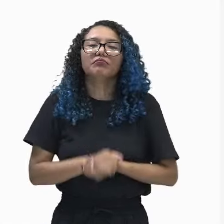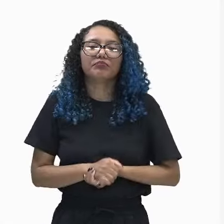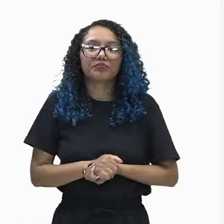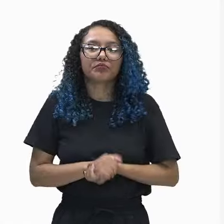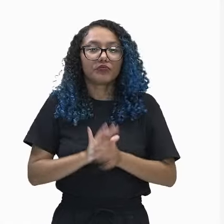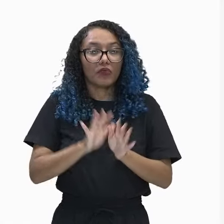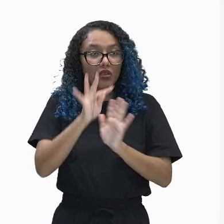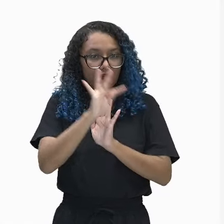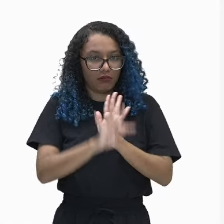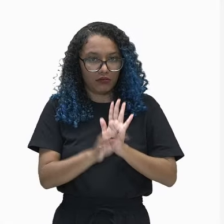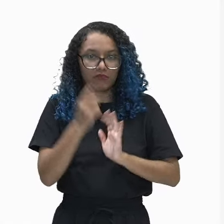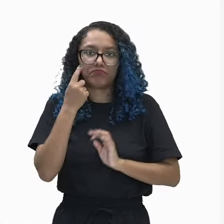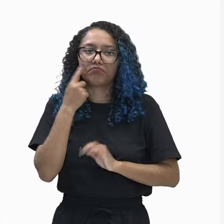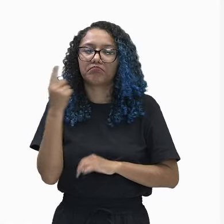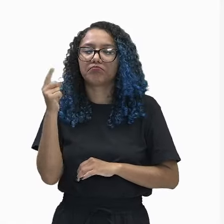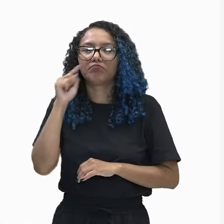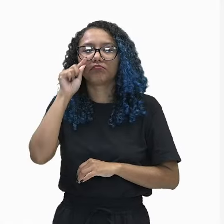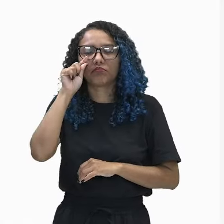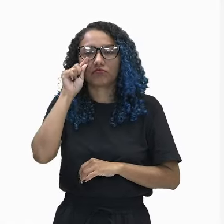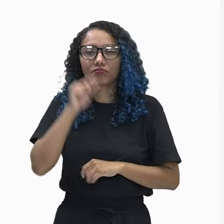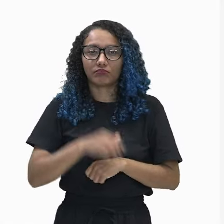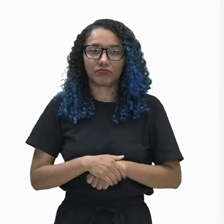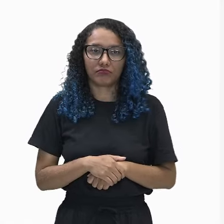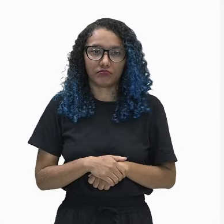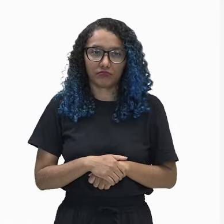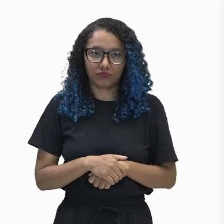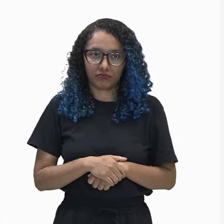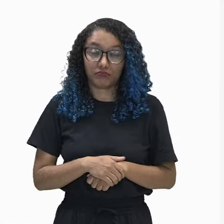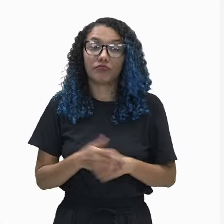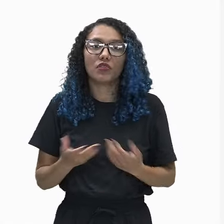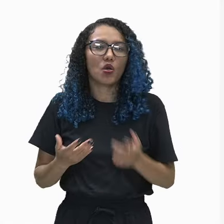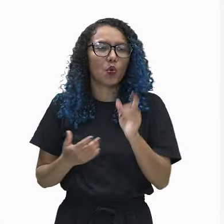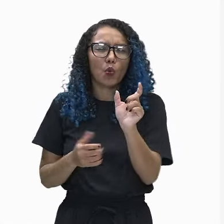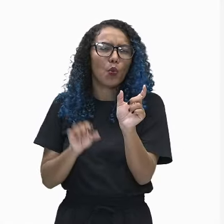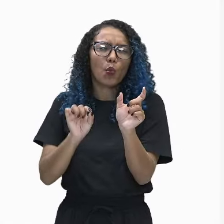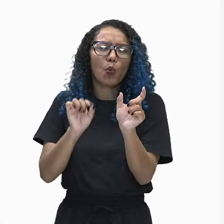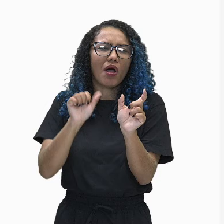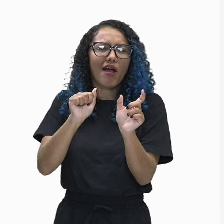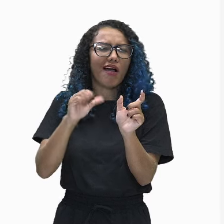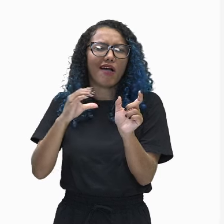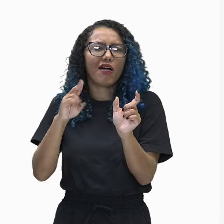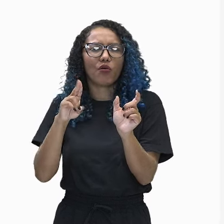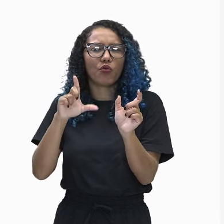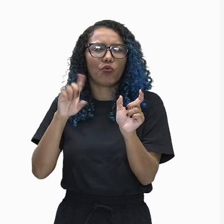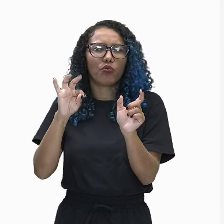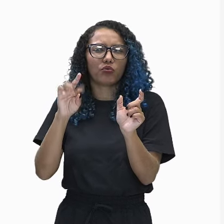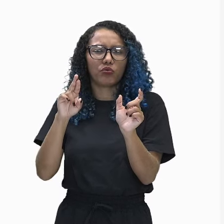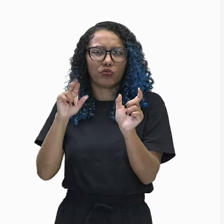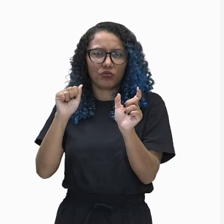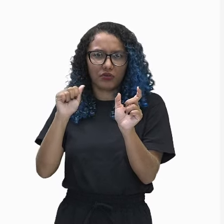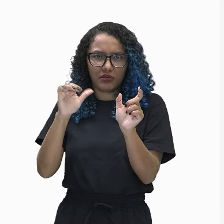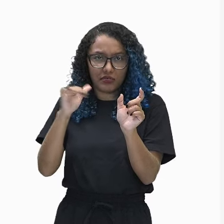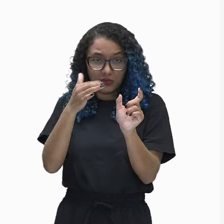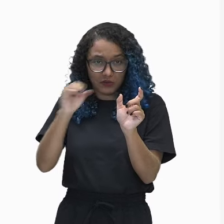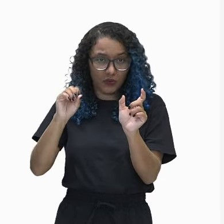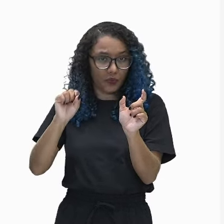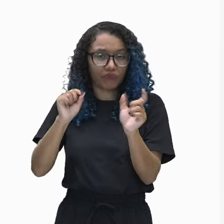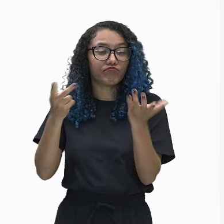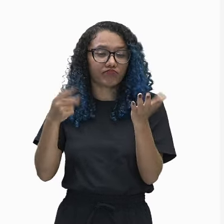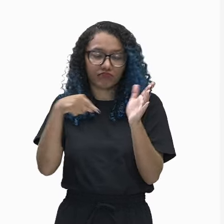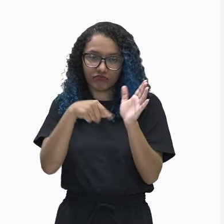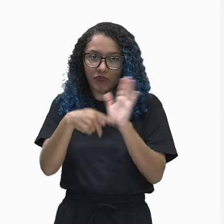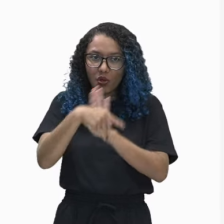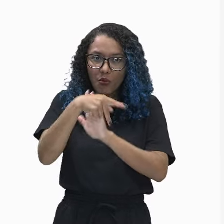gente. Falei para vocês sobre a aculturação. O que vem ser essa aculturação, professor? O projeto de